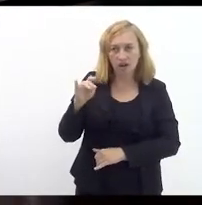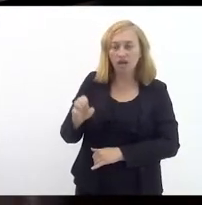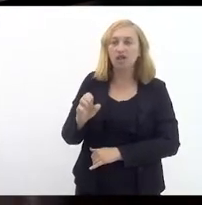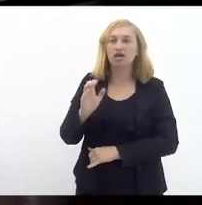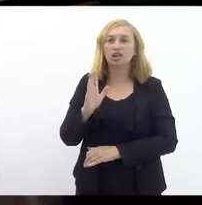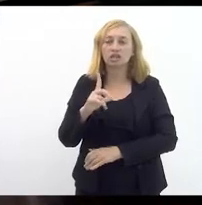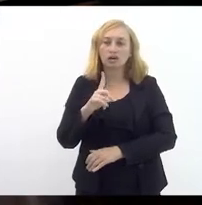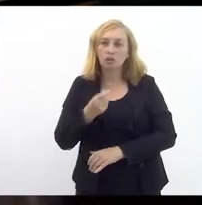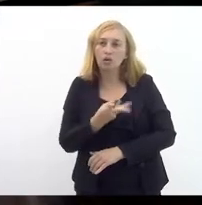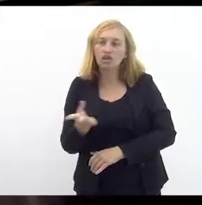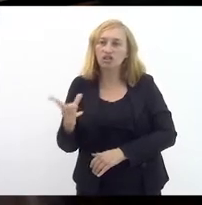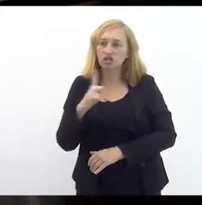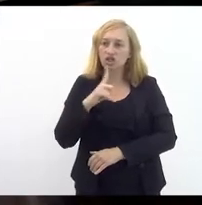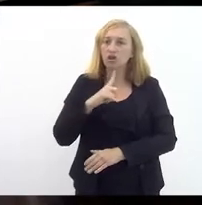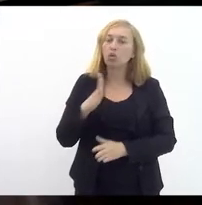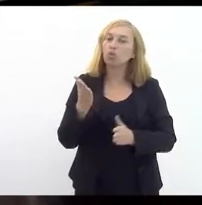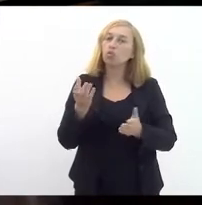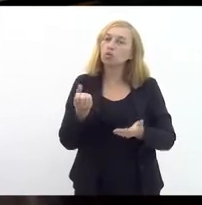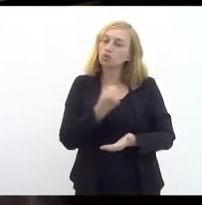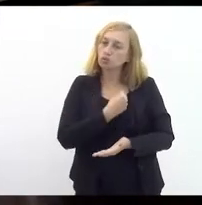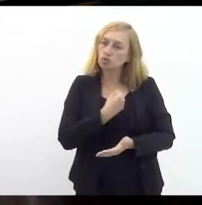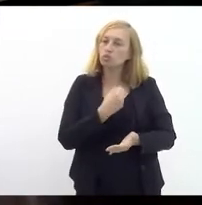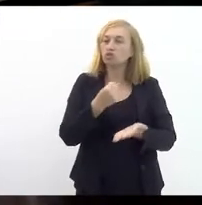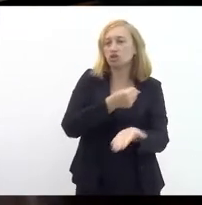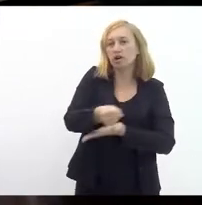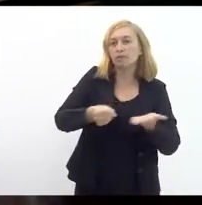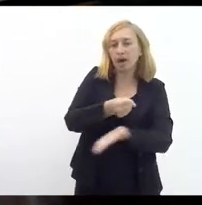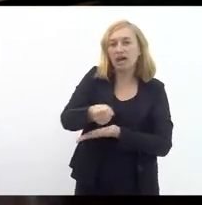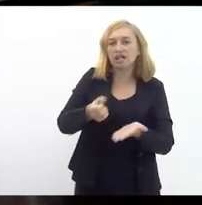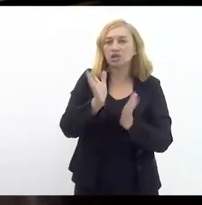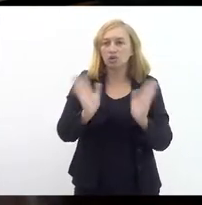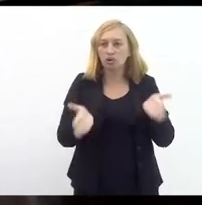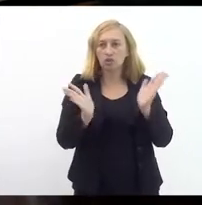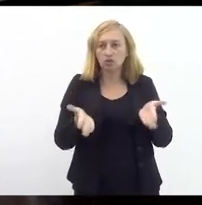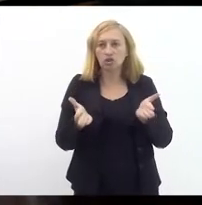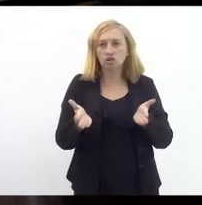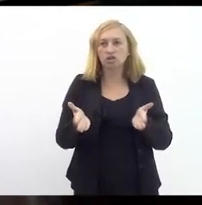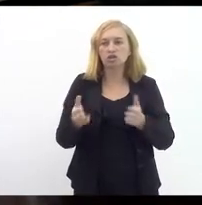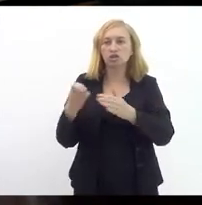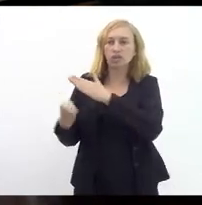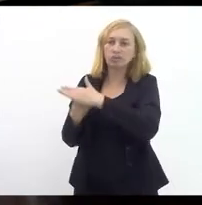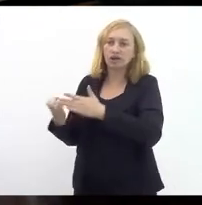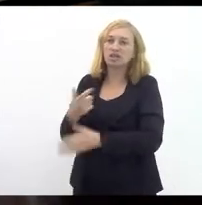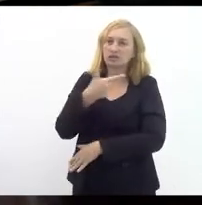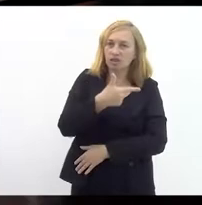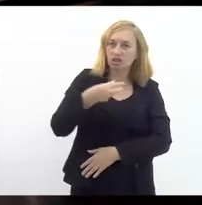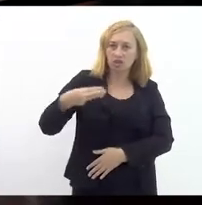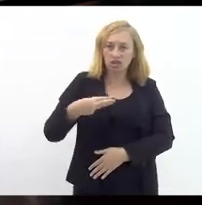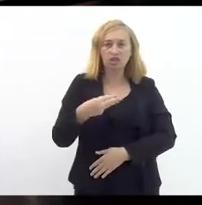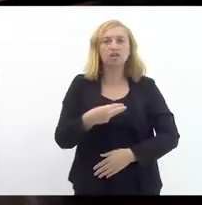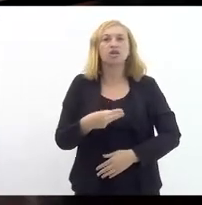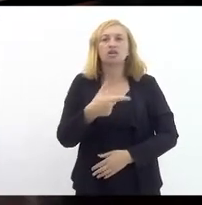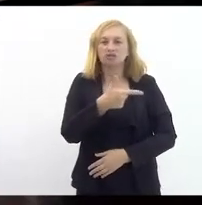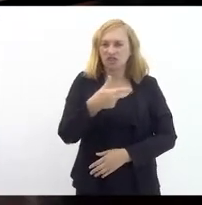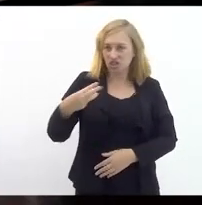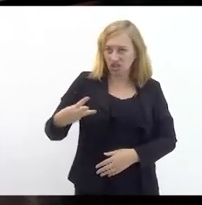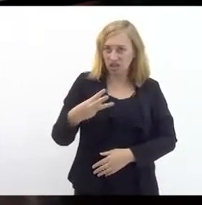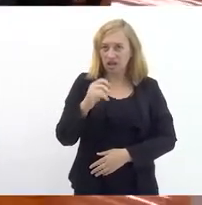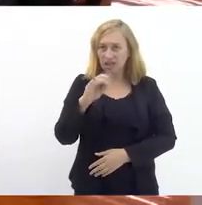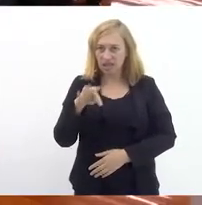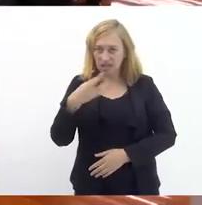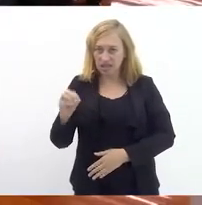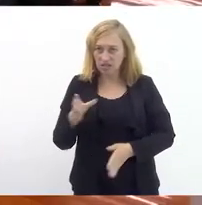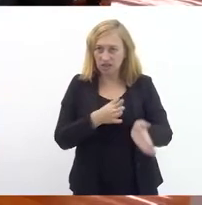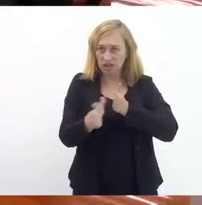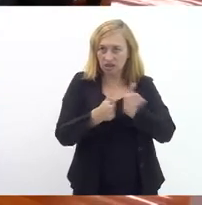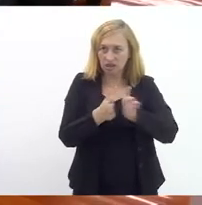que a gente possui hoje para se basear é o número informado pela concessionária. Que é de 23? Isso. 23 estações acessíveis em